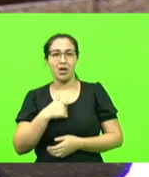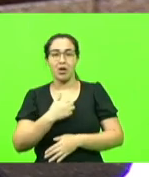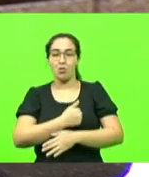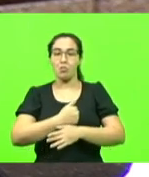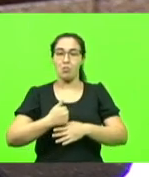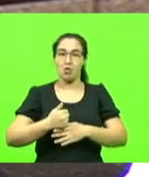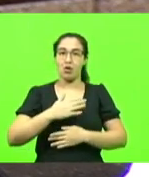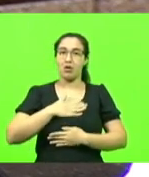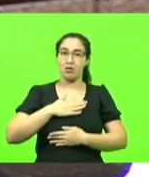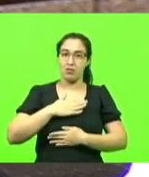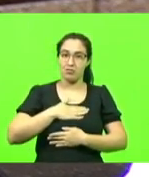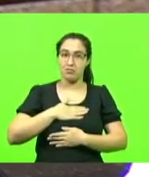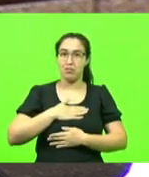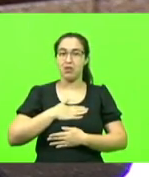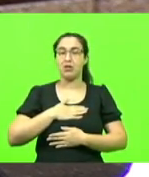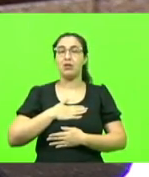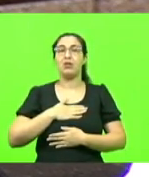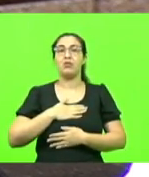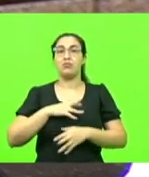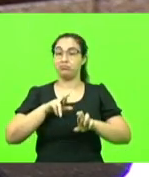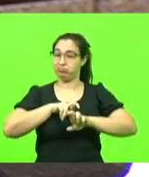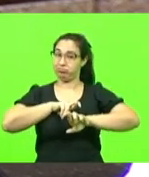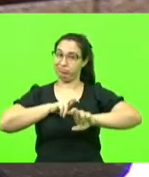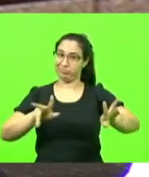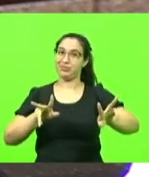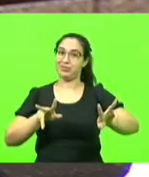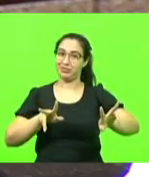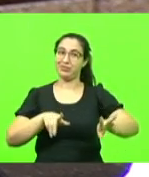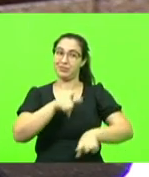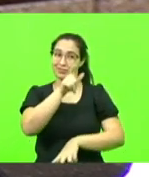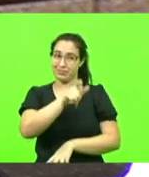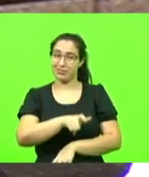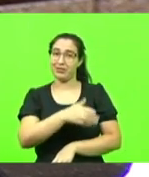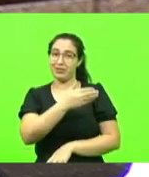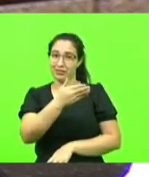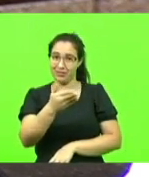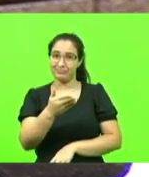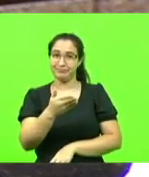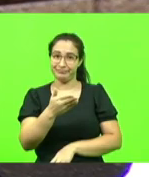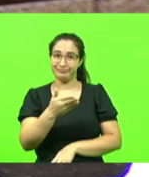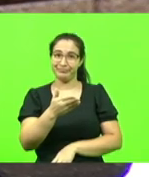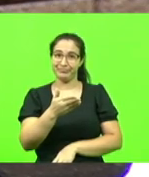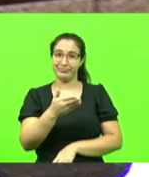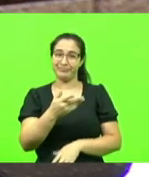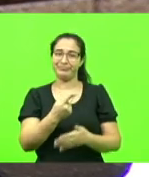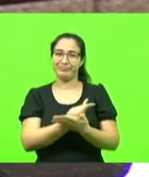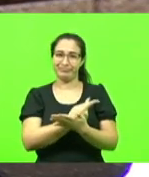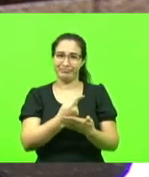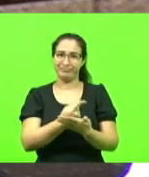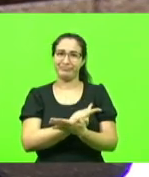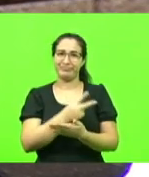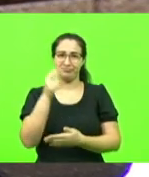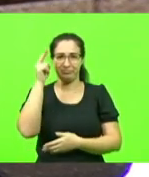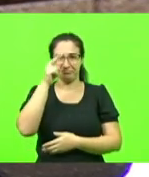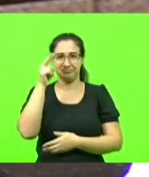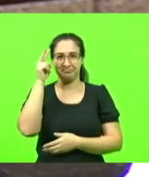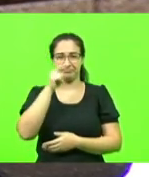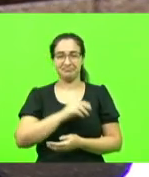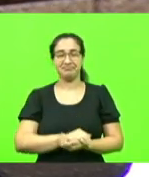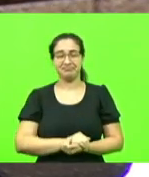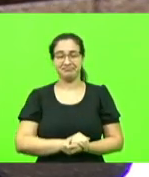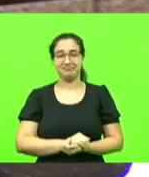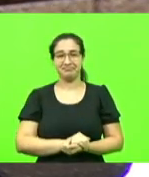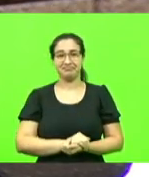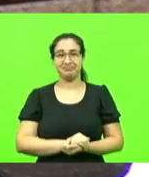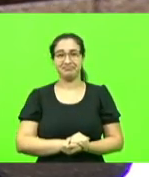com certeza, é muito diferente dessas pessoas que estão ficando do lado errado da história. E é o lado errado